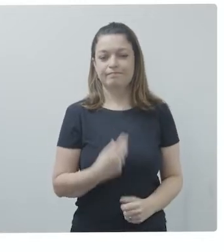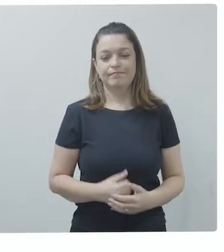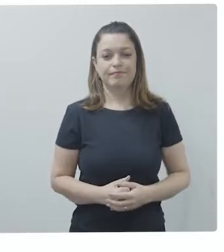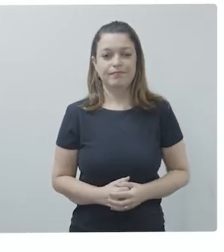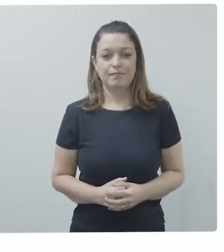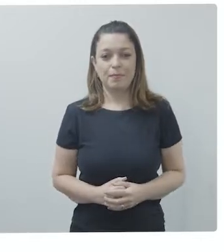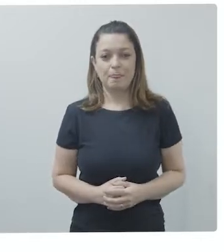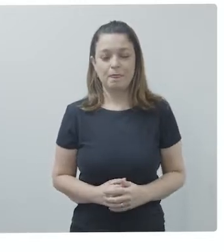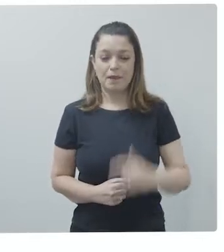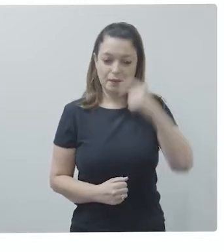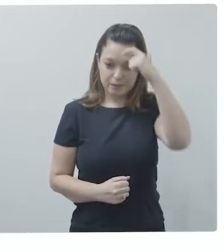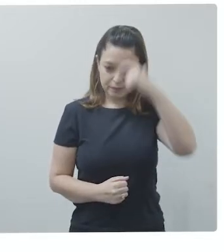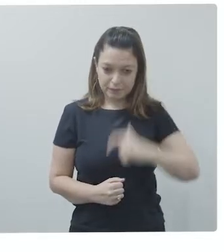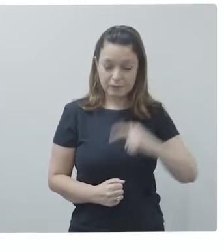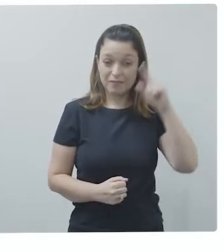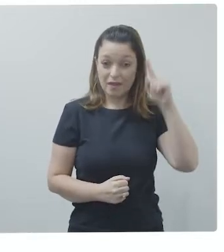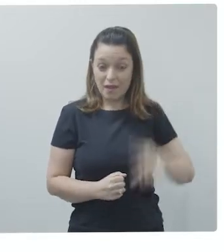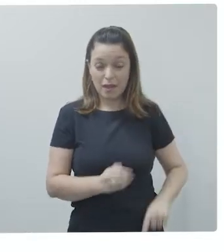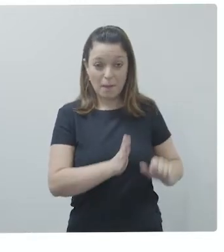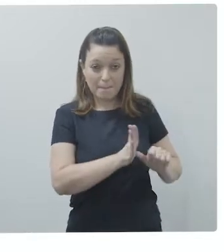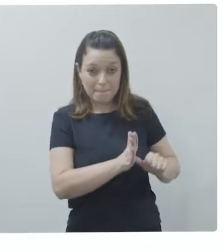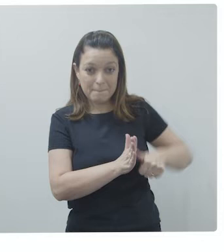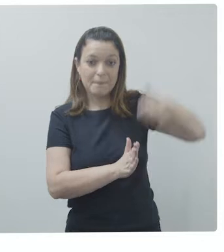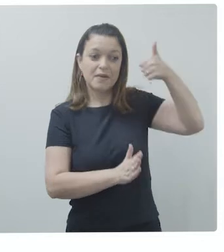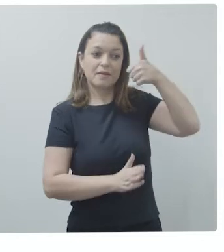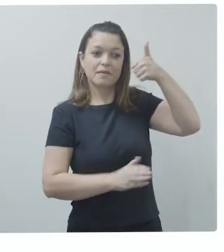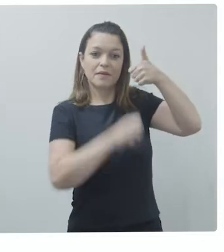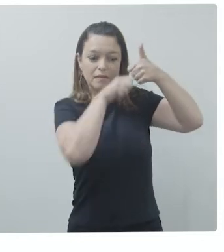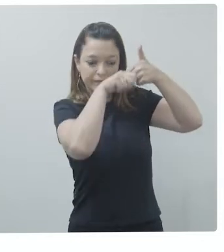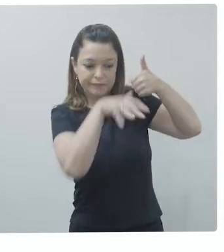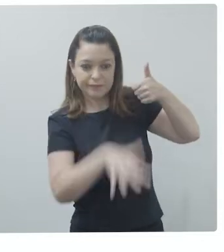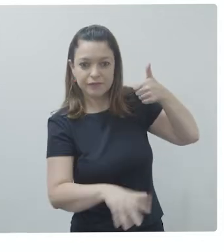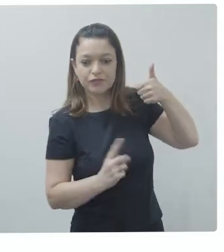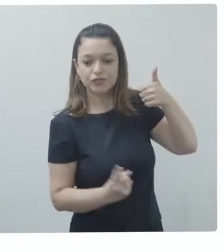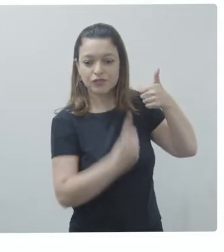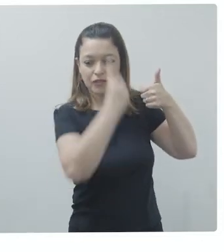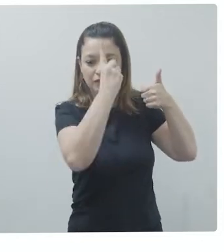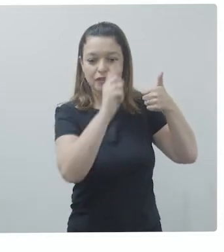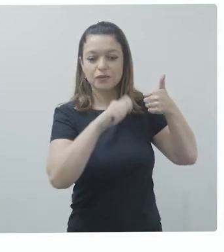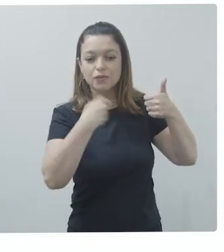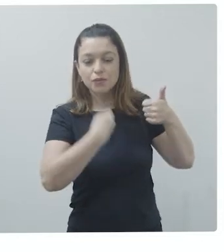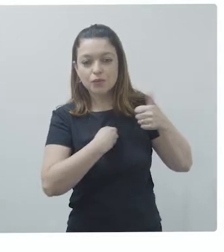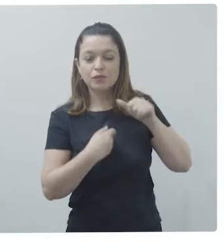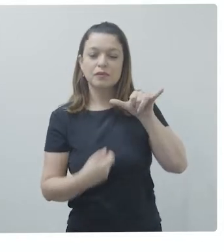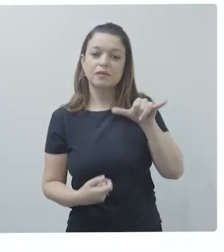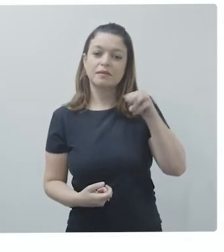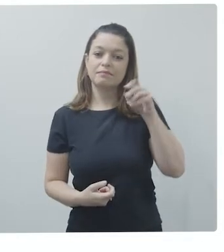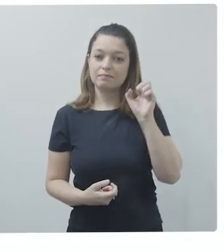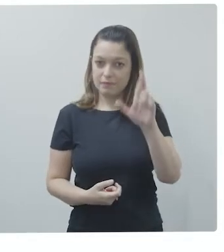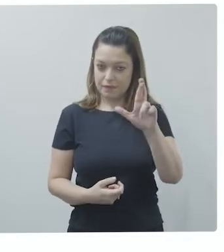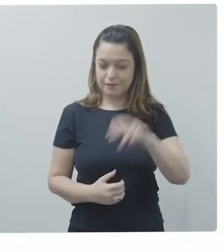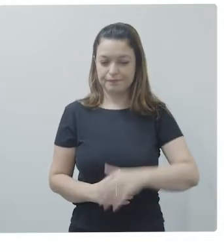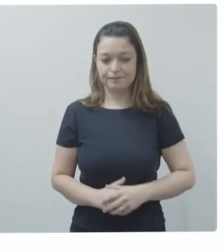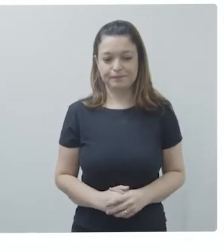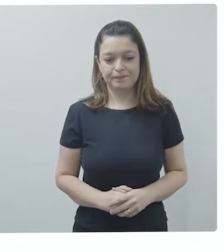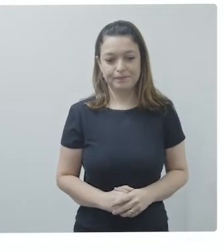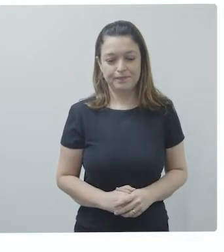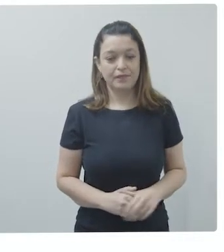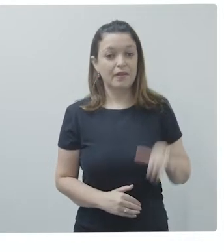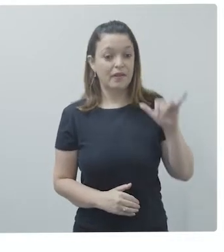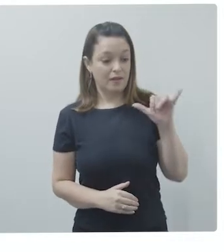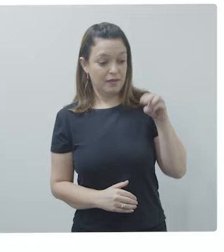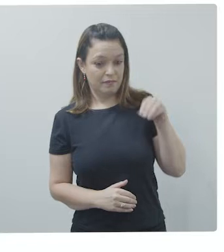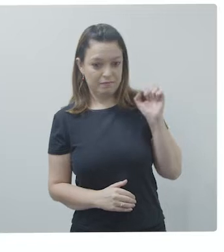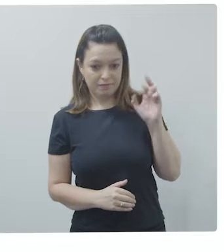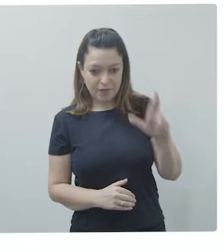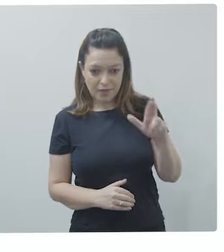Esse ser era o ancestral dos gigantes. Ele chamava a si mesmo de Ymir. Ymir não